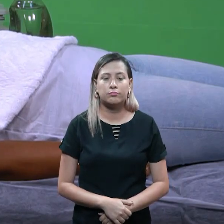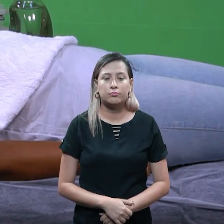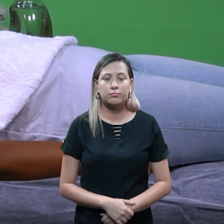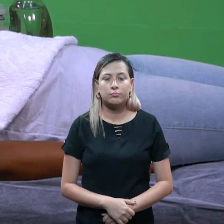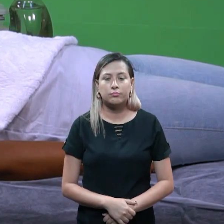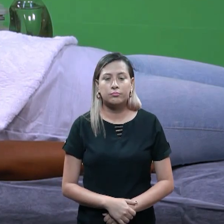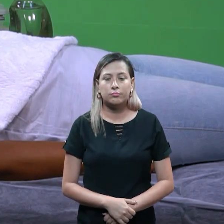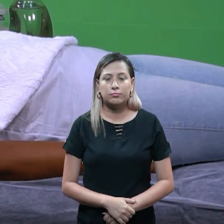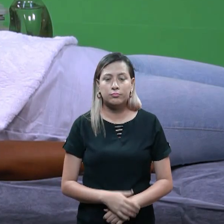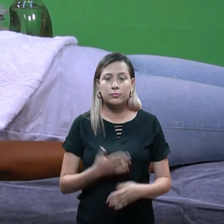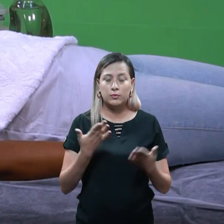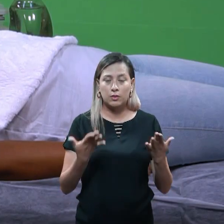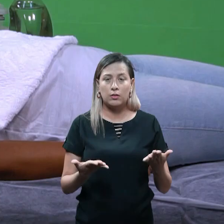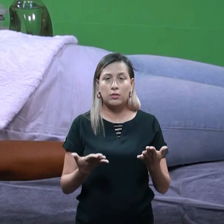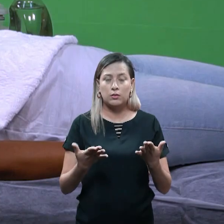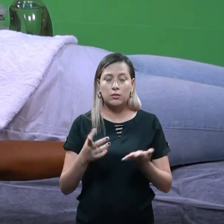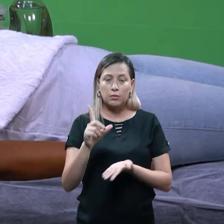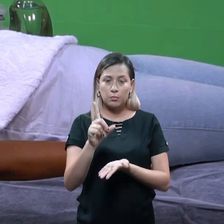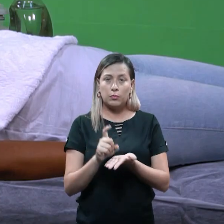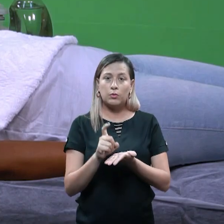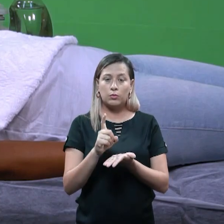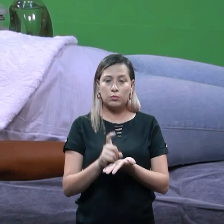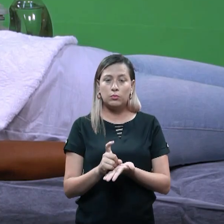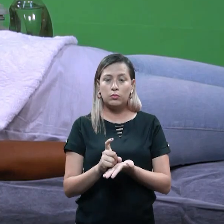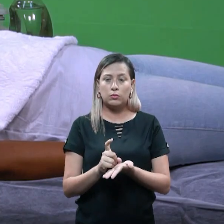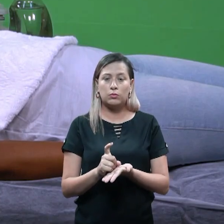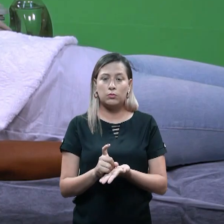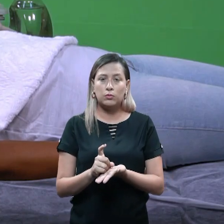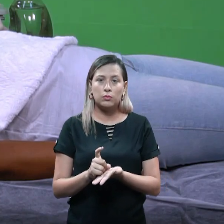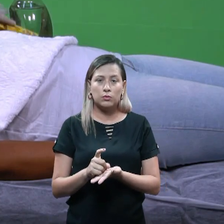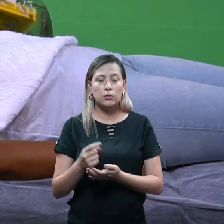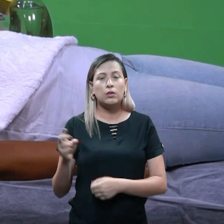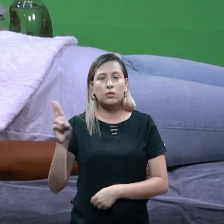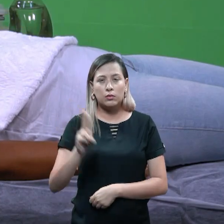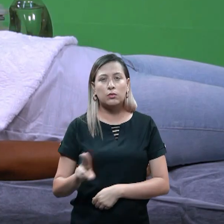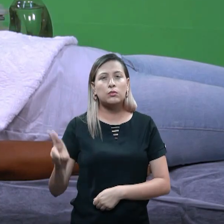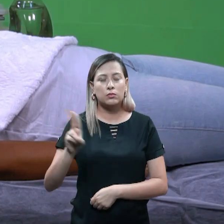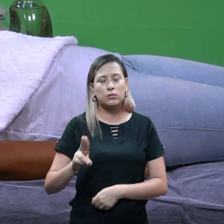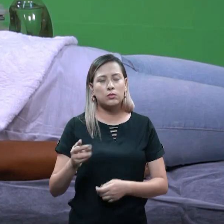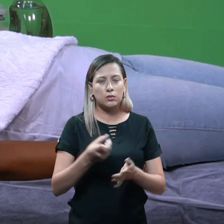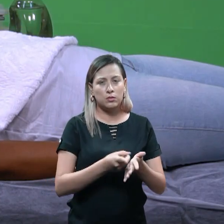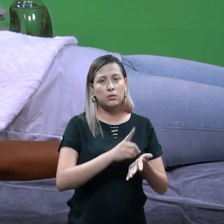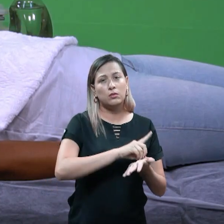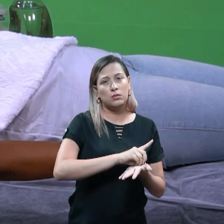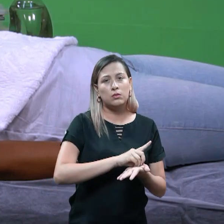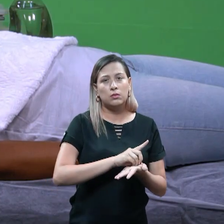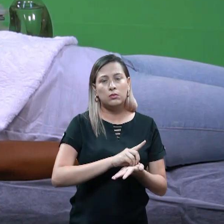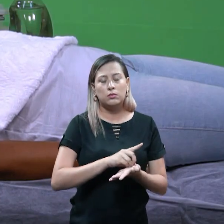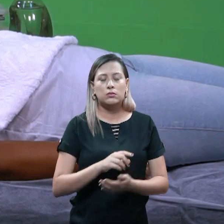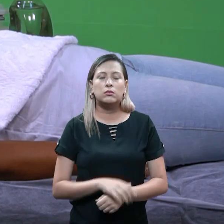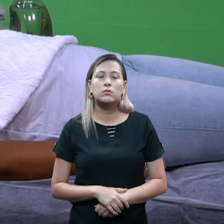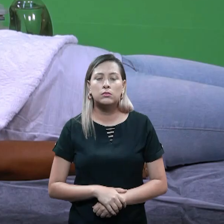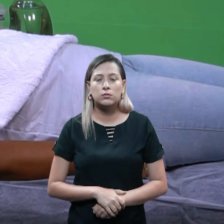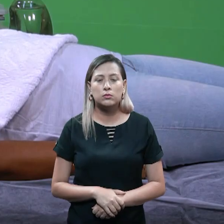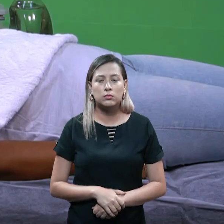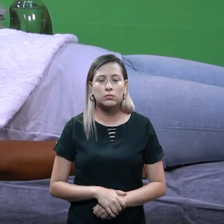Esse produto que eu utilizei é o mesmo produto que foi utilizado ainda há pouco na limpeza de pele.